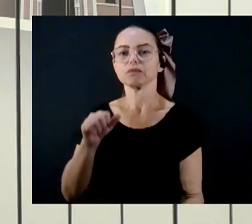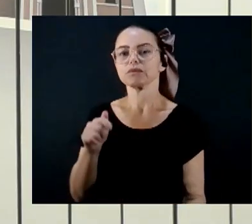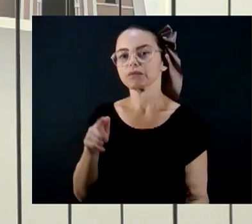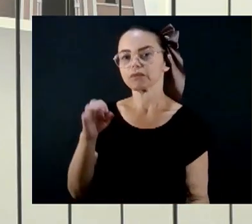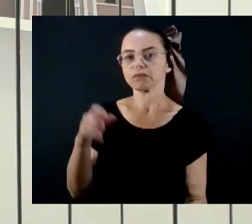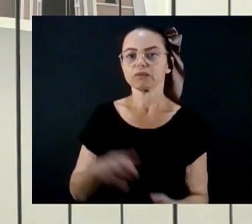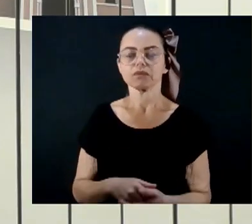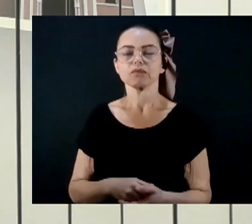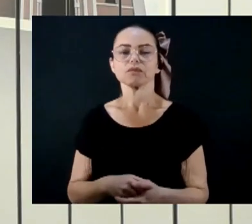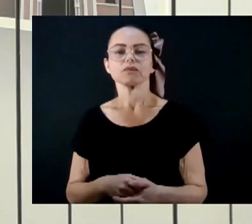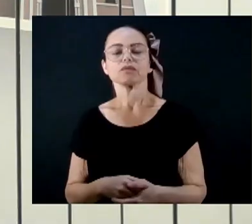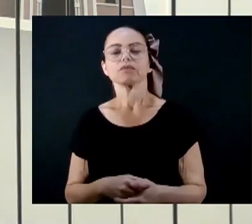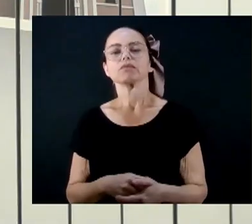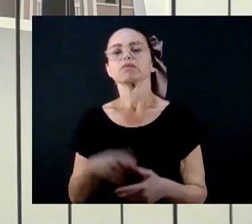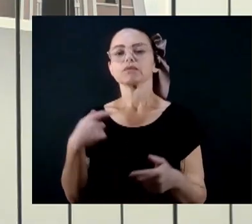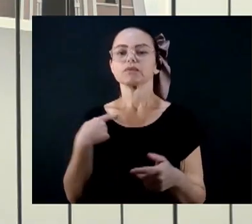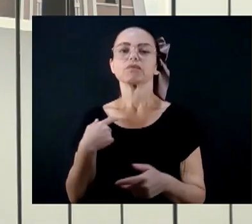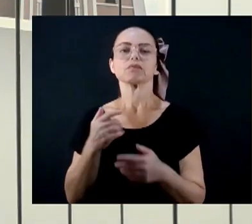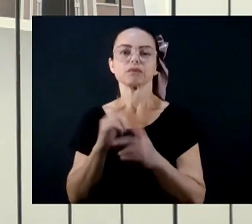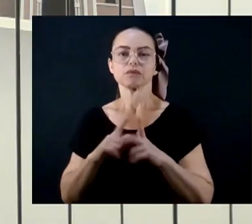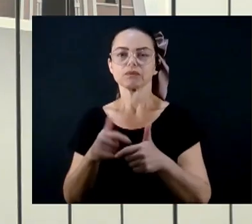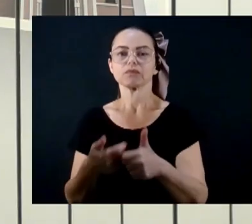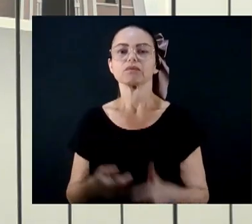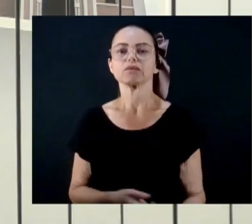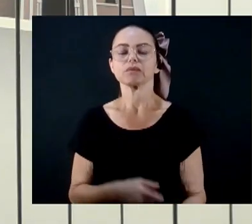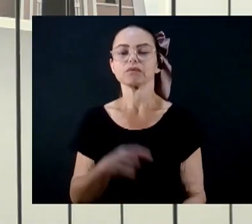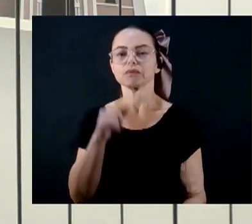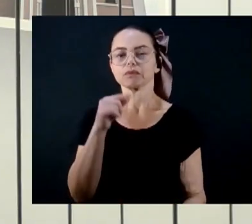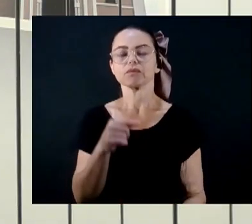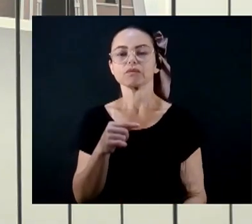Salvucci. Iniciativa do vereador Paulo Haddad.